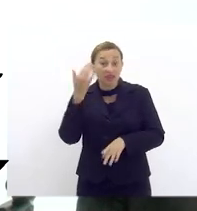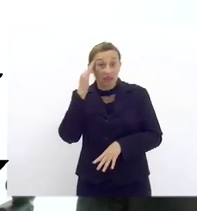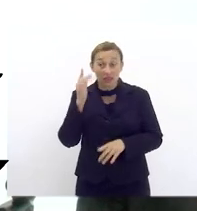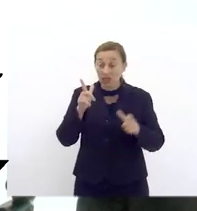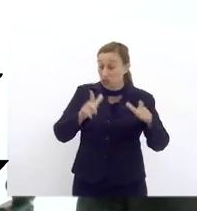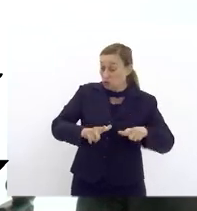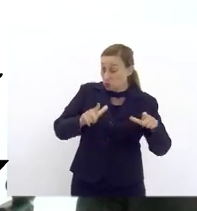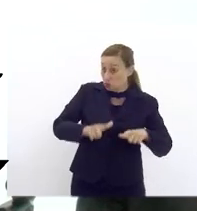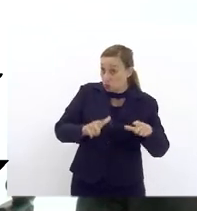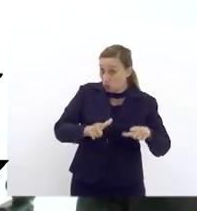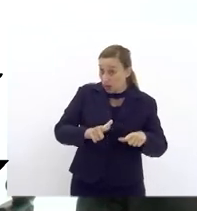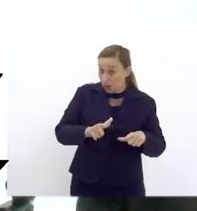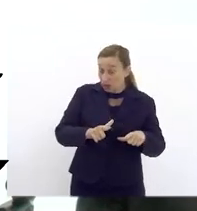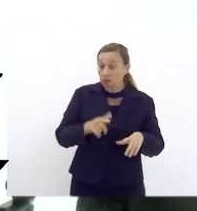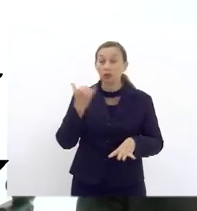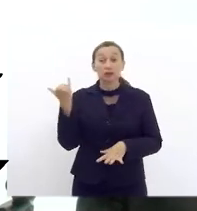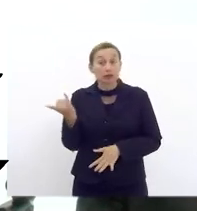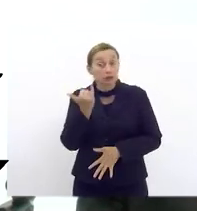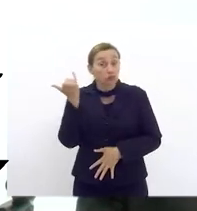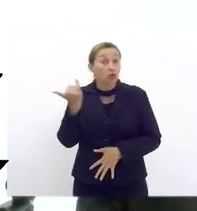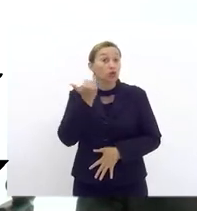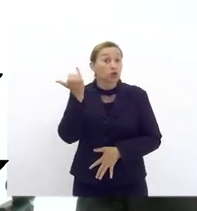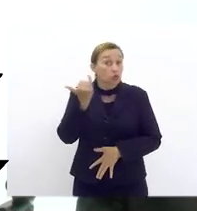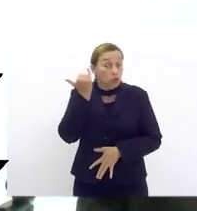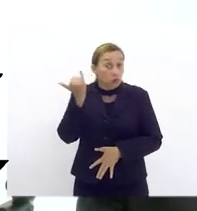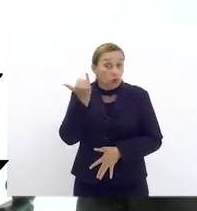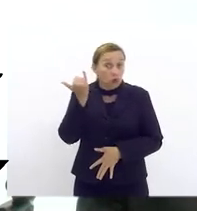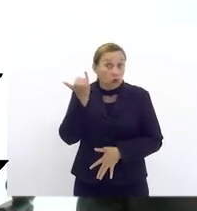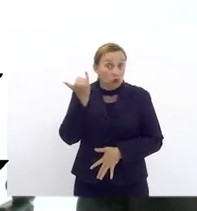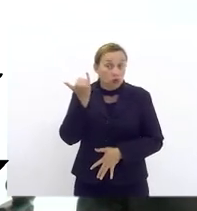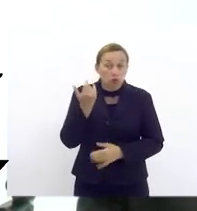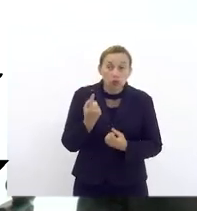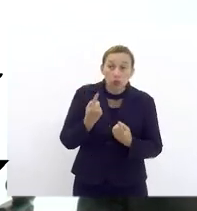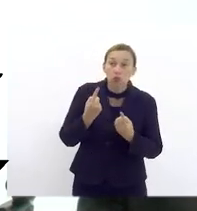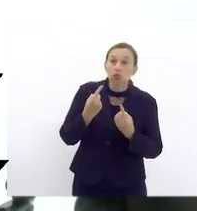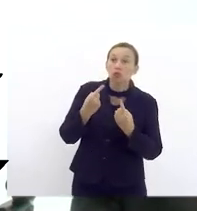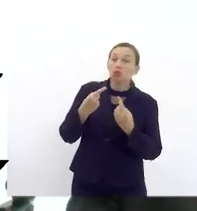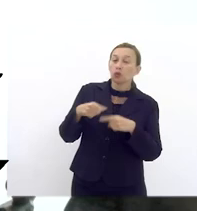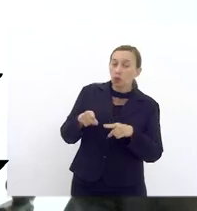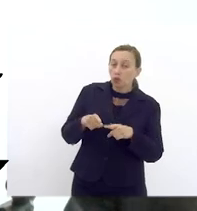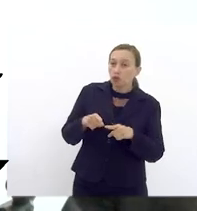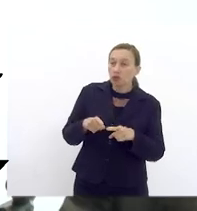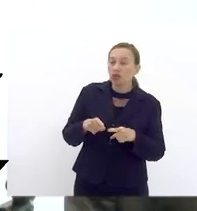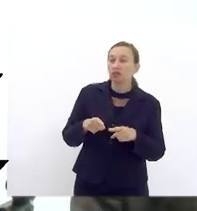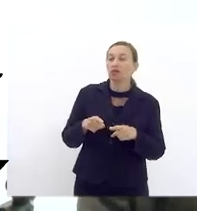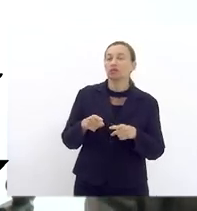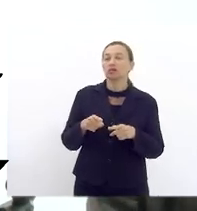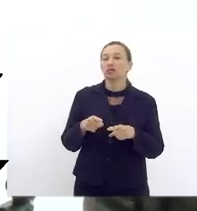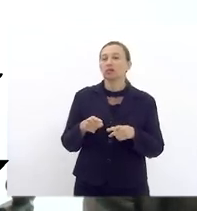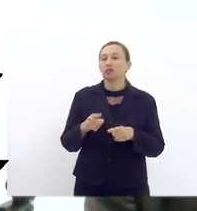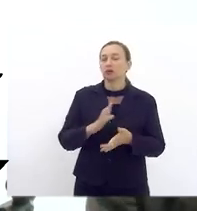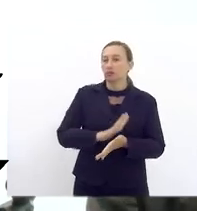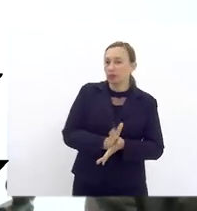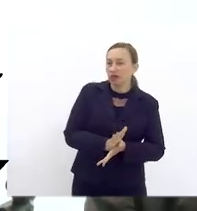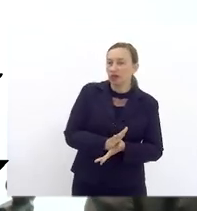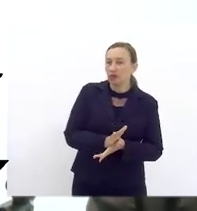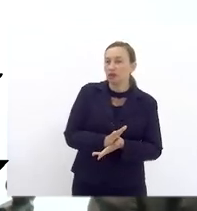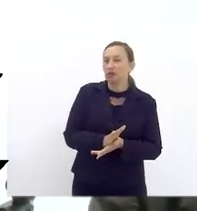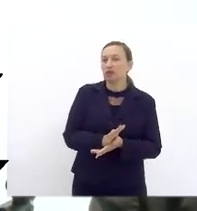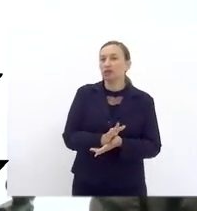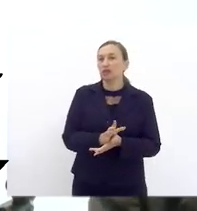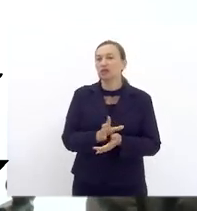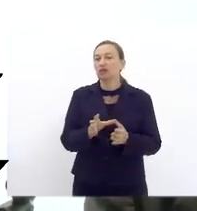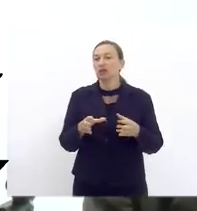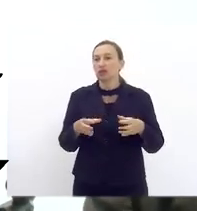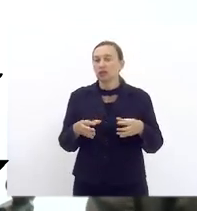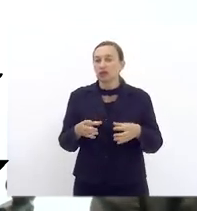esses espaços são espaços importantes né para o combate a discriminação nós vamos defender a expansão das declares